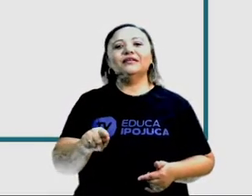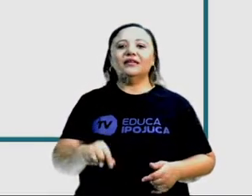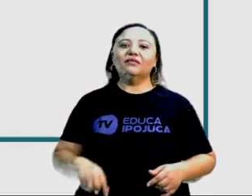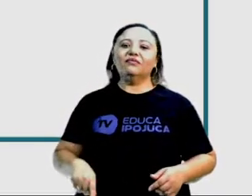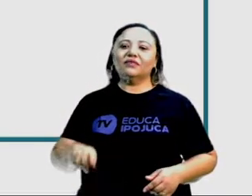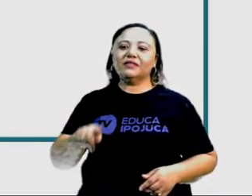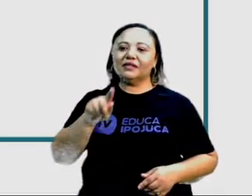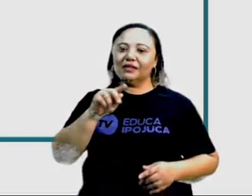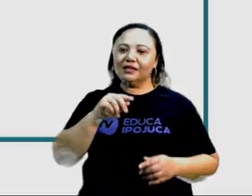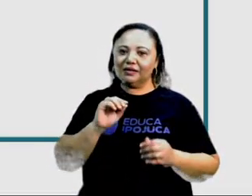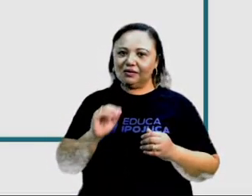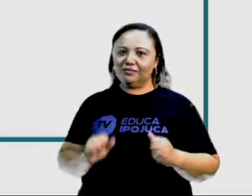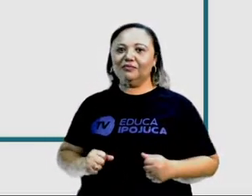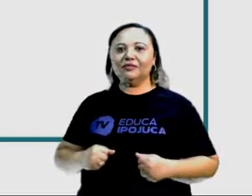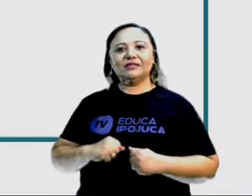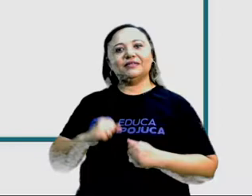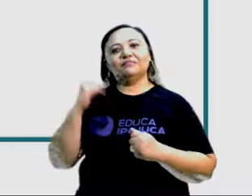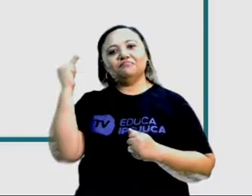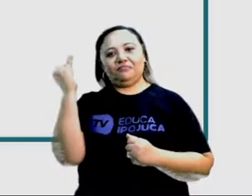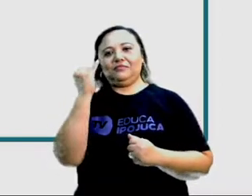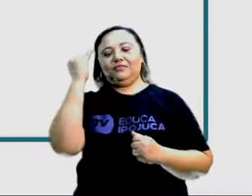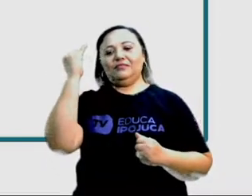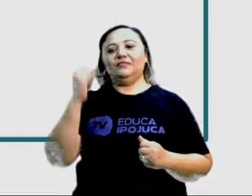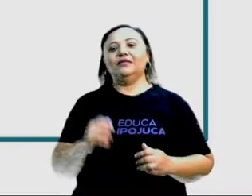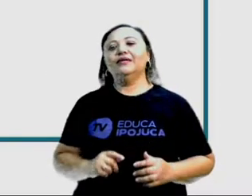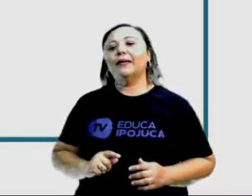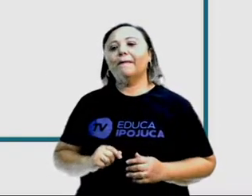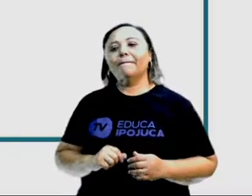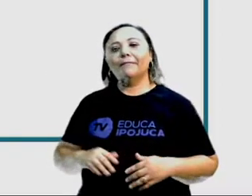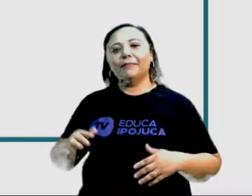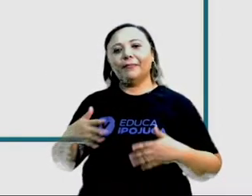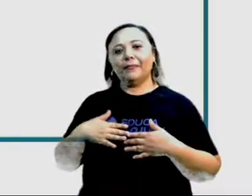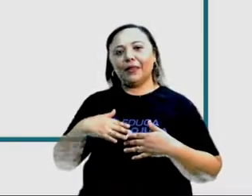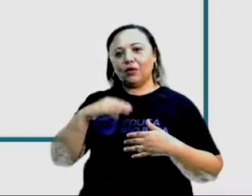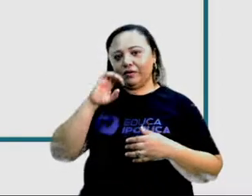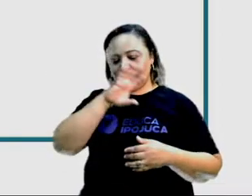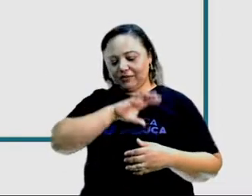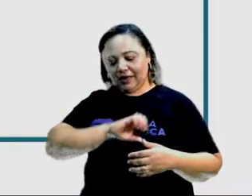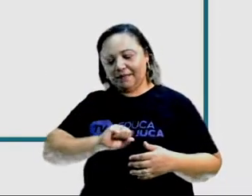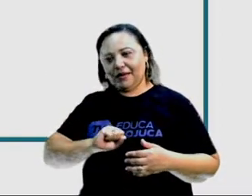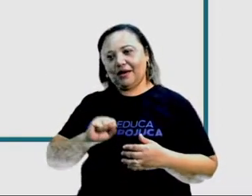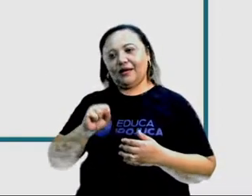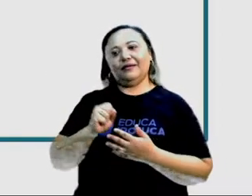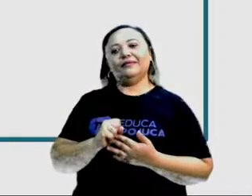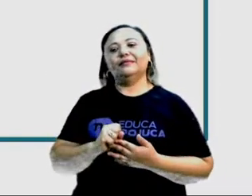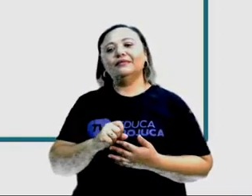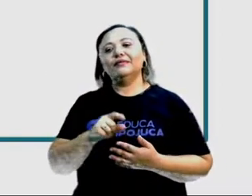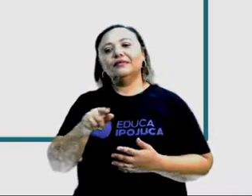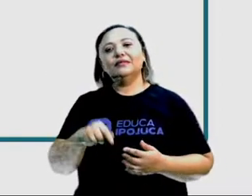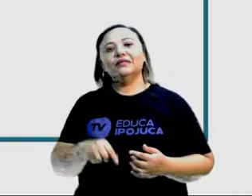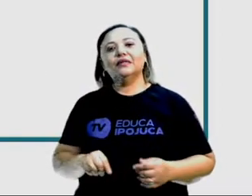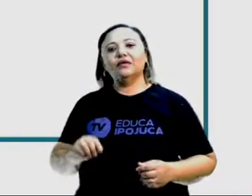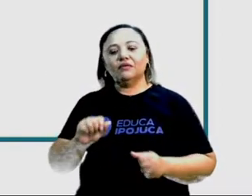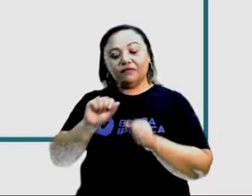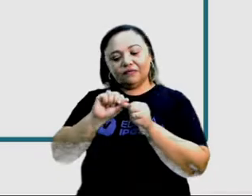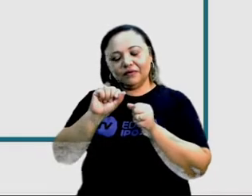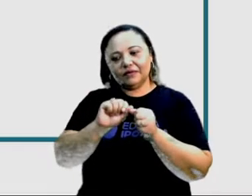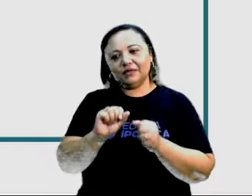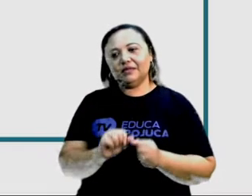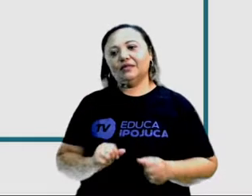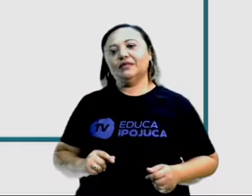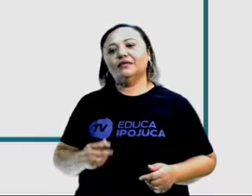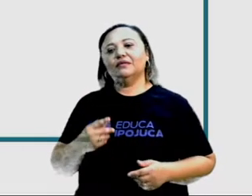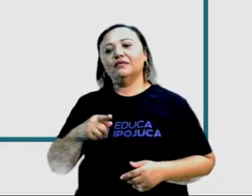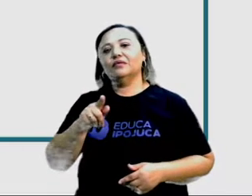extraordinário você pode ser, o quanto você pode amar, o que você pode executar e